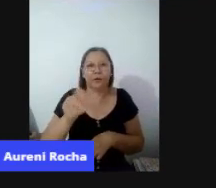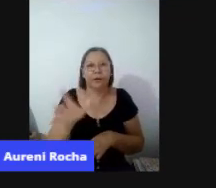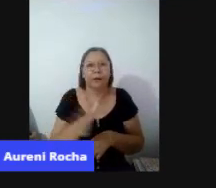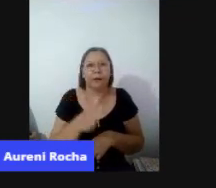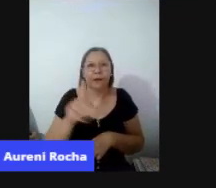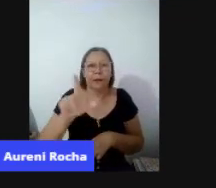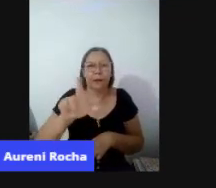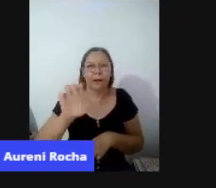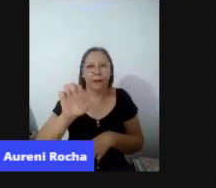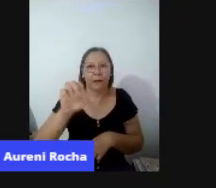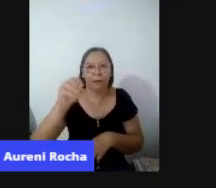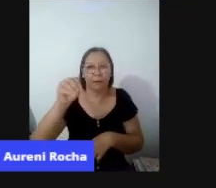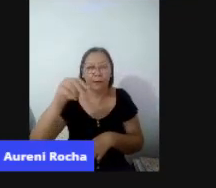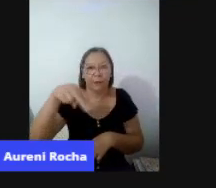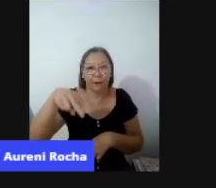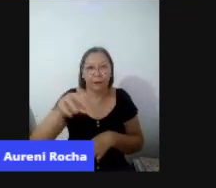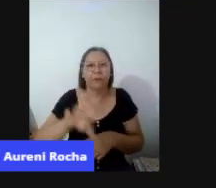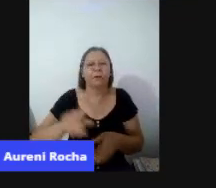intérpretes.